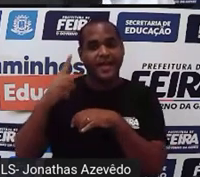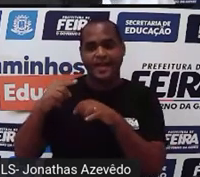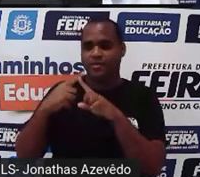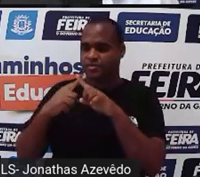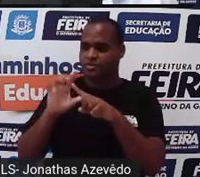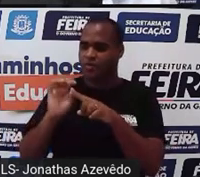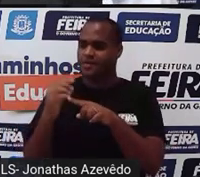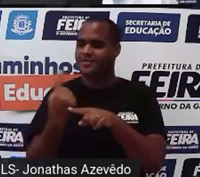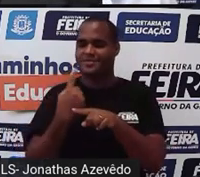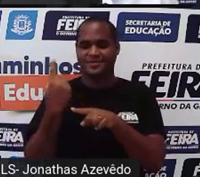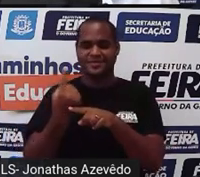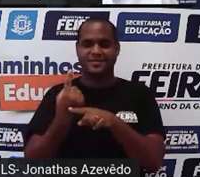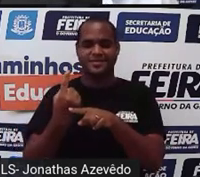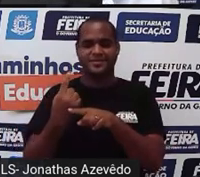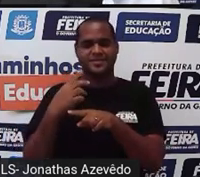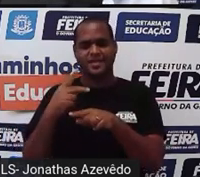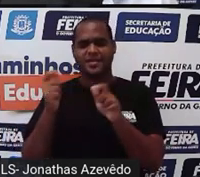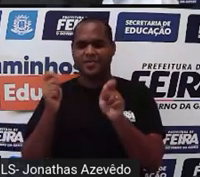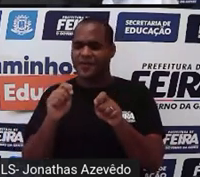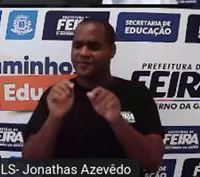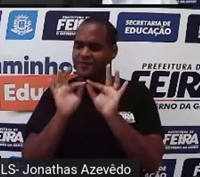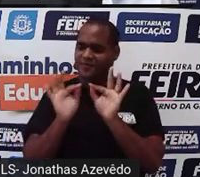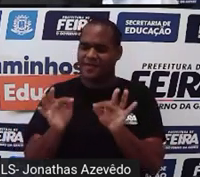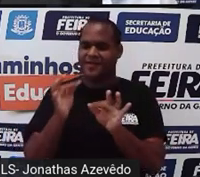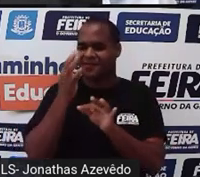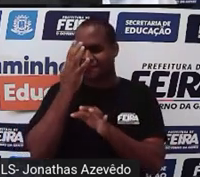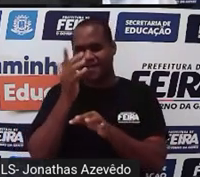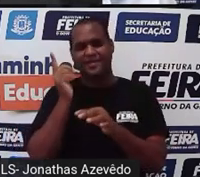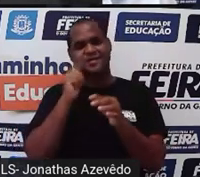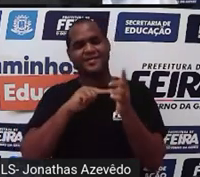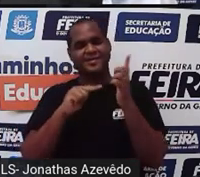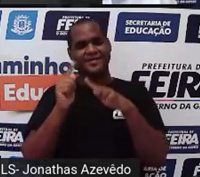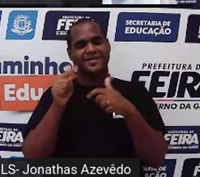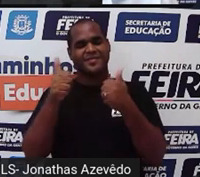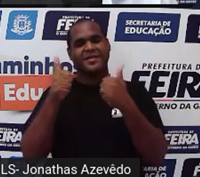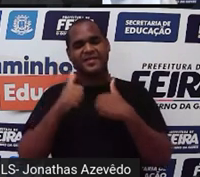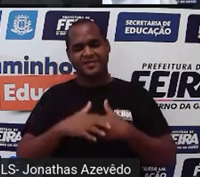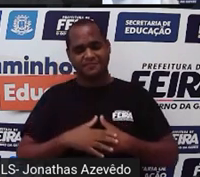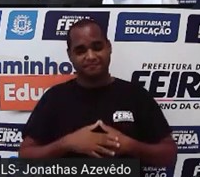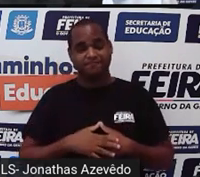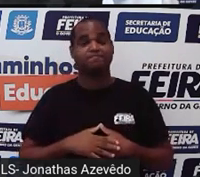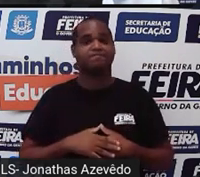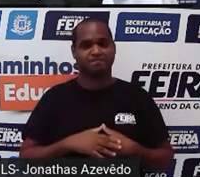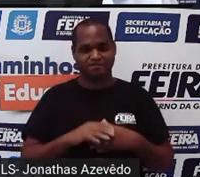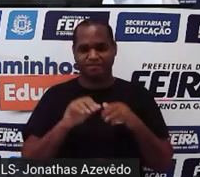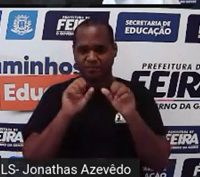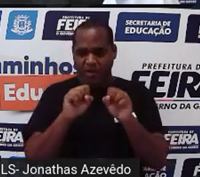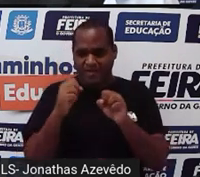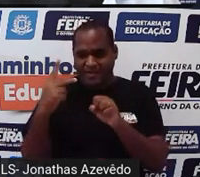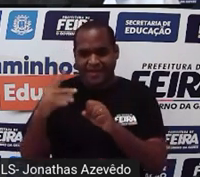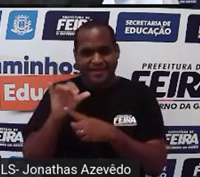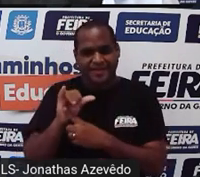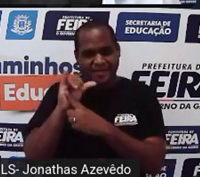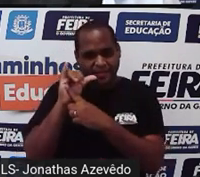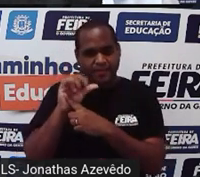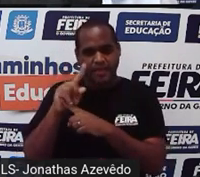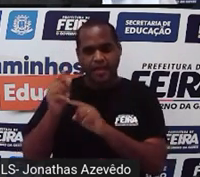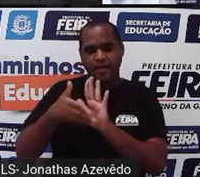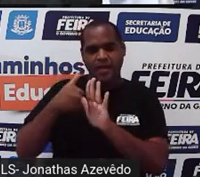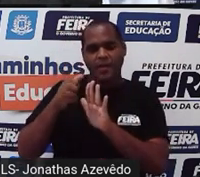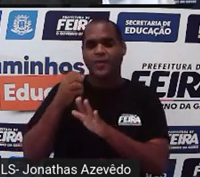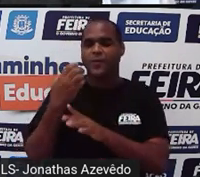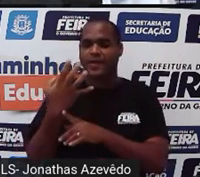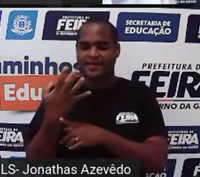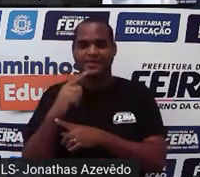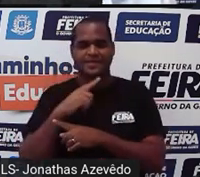x tá isolado porque as contas são mais fáceis Tá bom é só ir no Y Zinho tiro Y